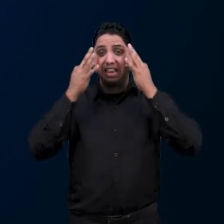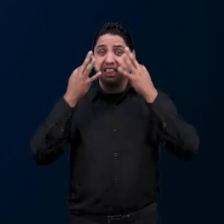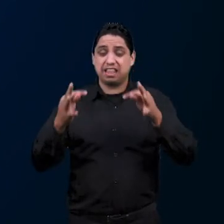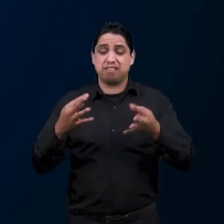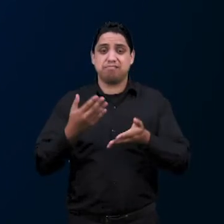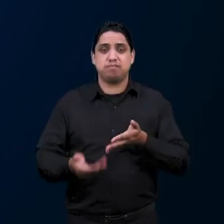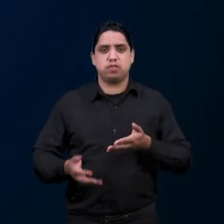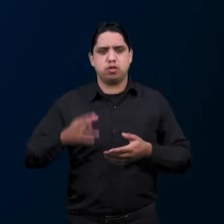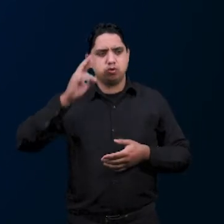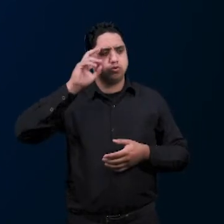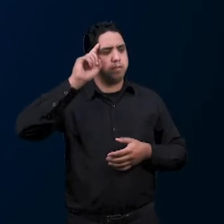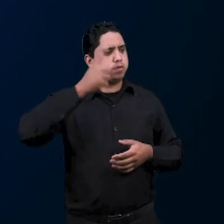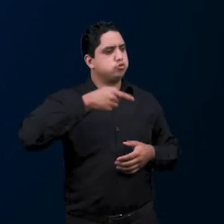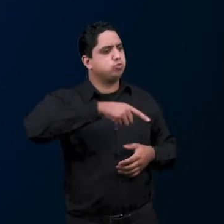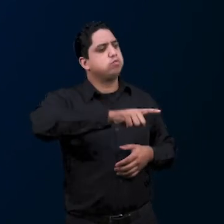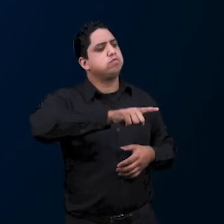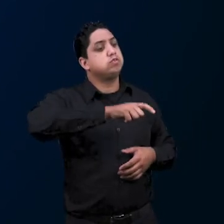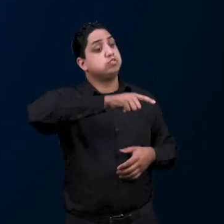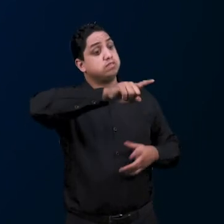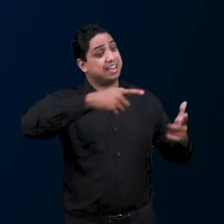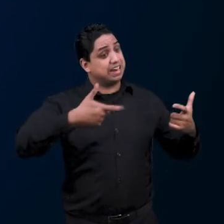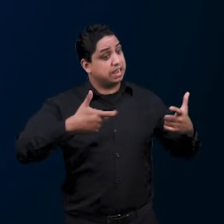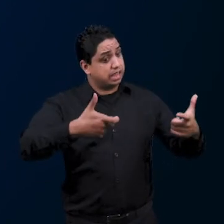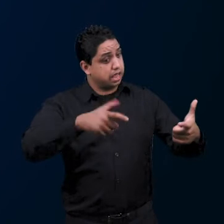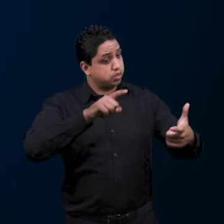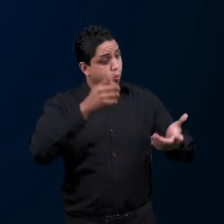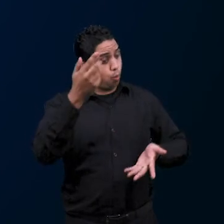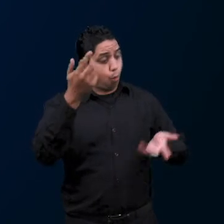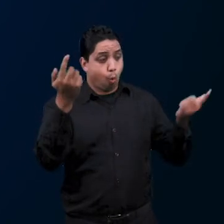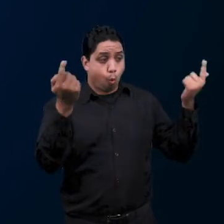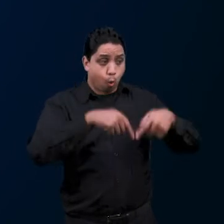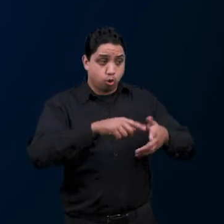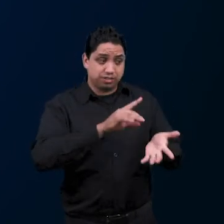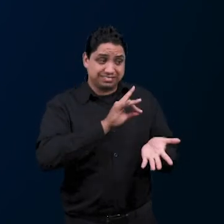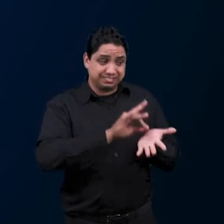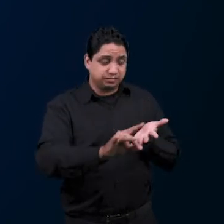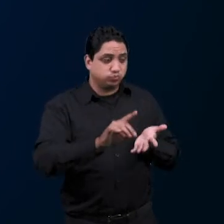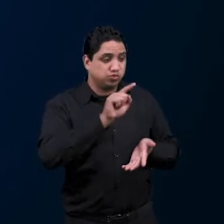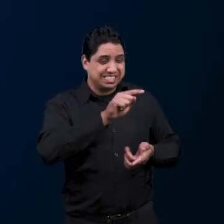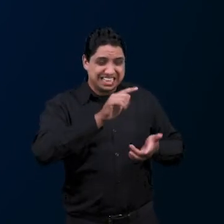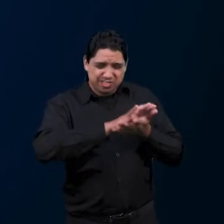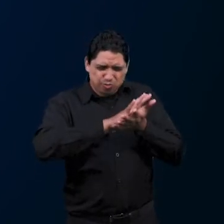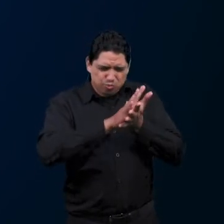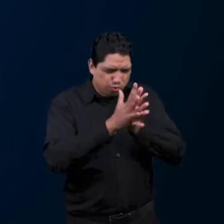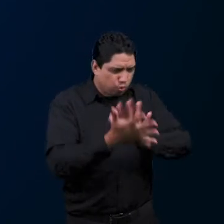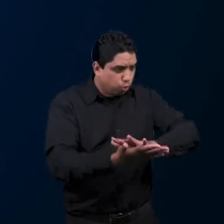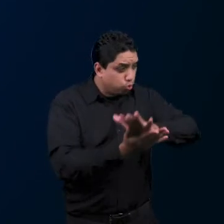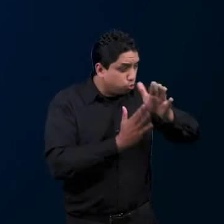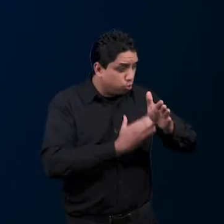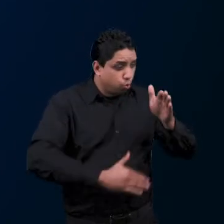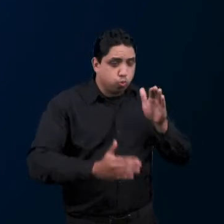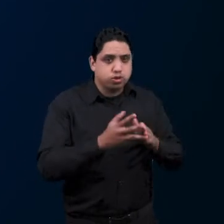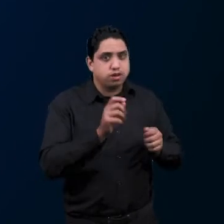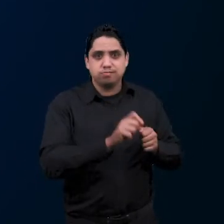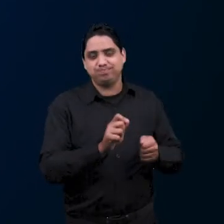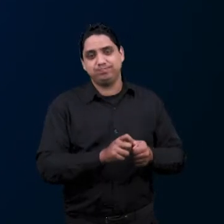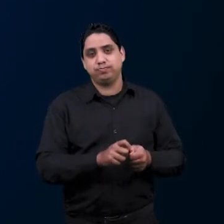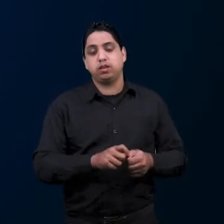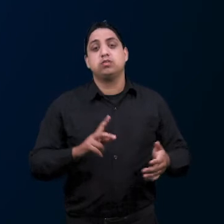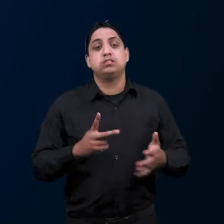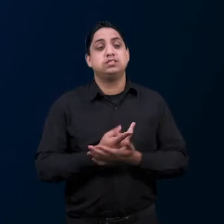havia ordenado que ele destruísse tudo durante um ataque aos amalequitas, e ele não fez. Por isso,